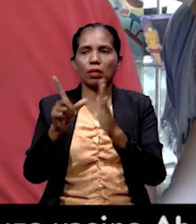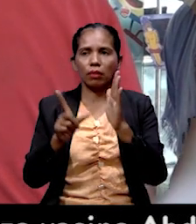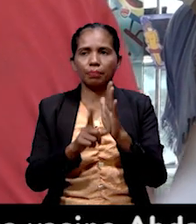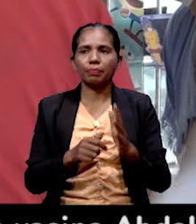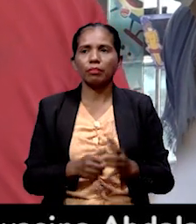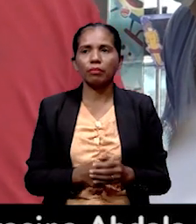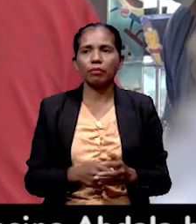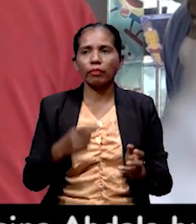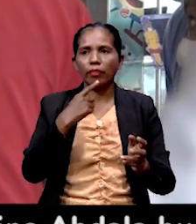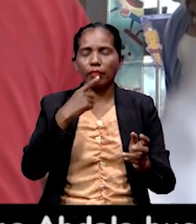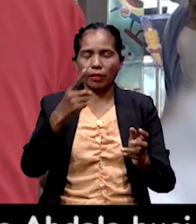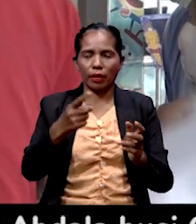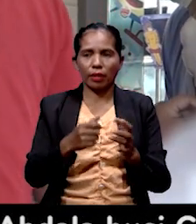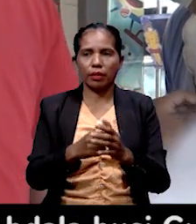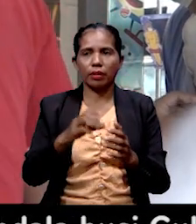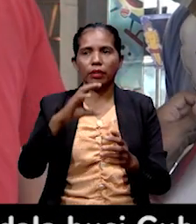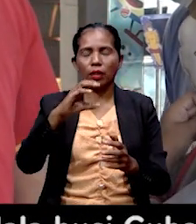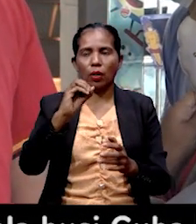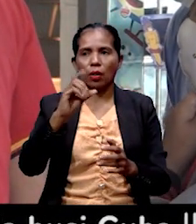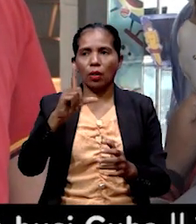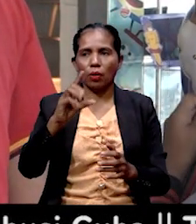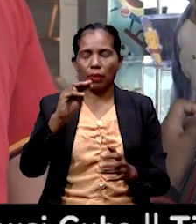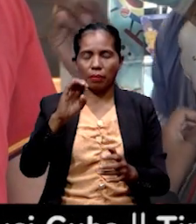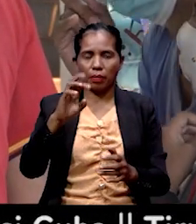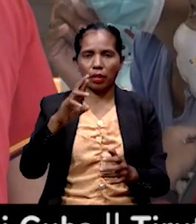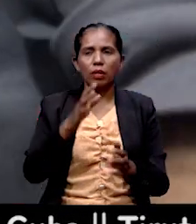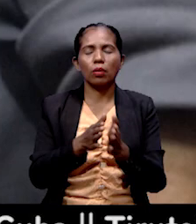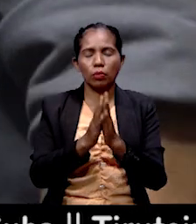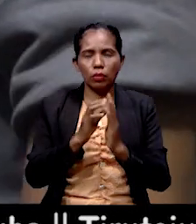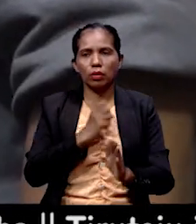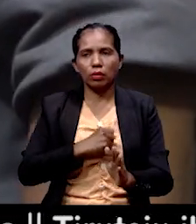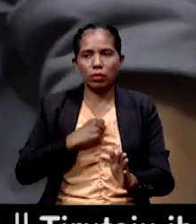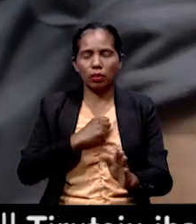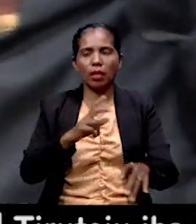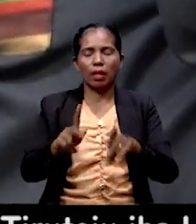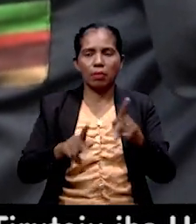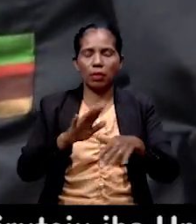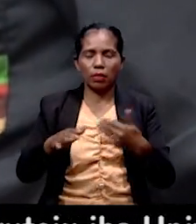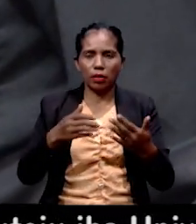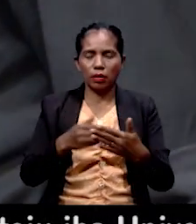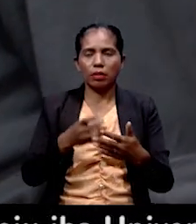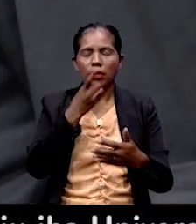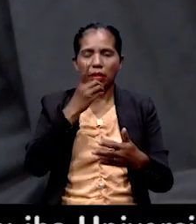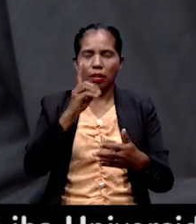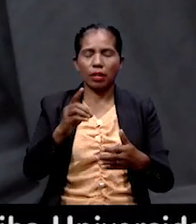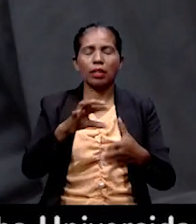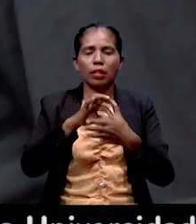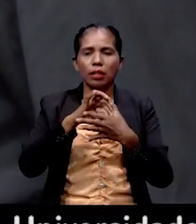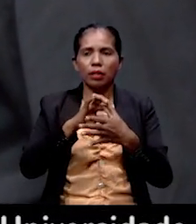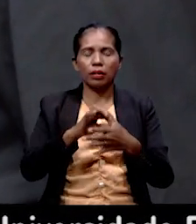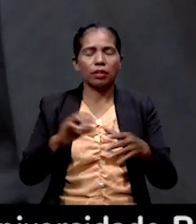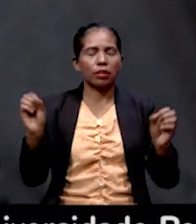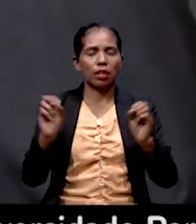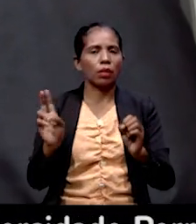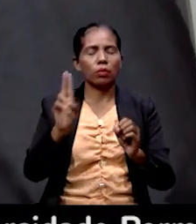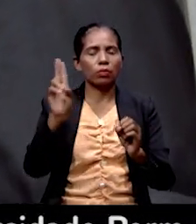história da companhia Burger King Colmeira, Marquita Tilma Martins, russo desculpa para o consumidor Sira, não declara nang manu hirakne seila